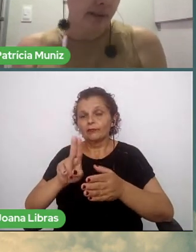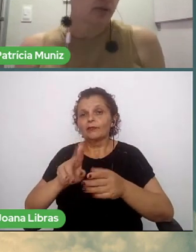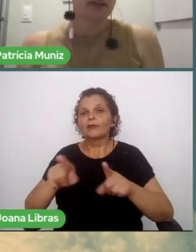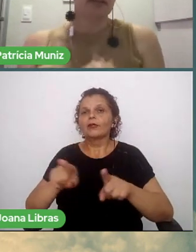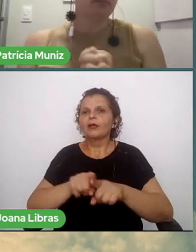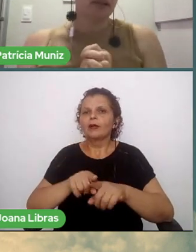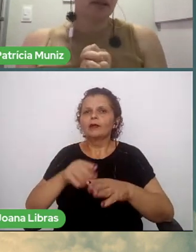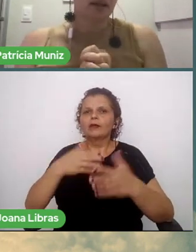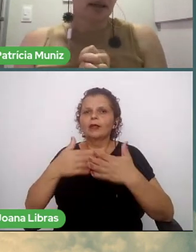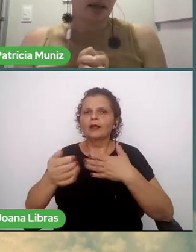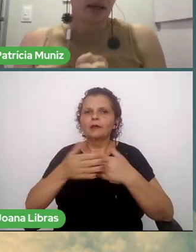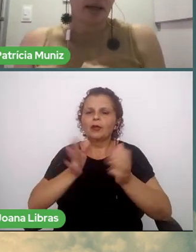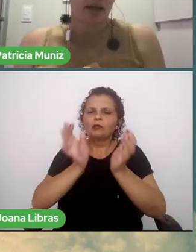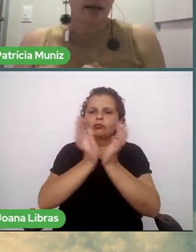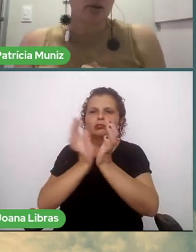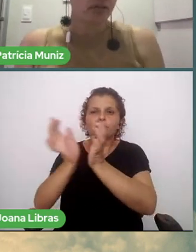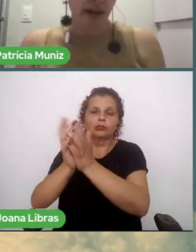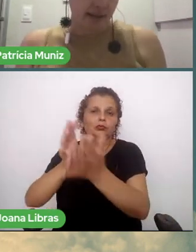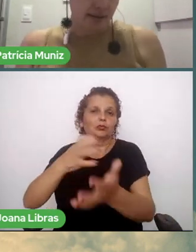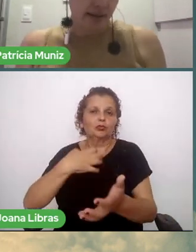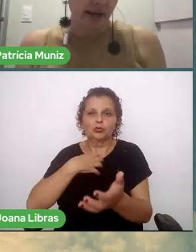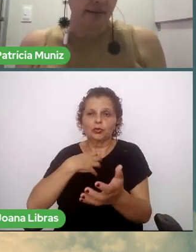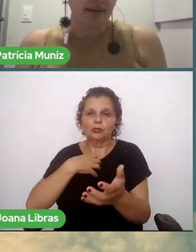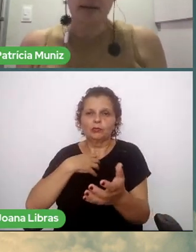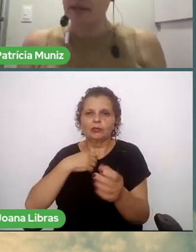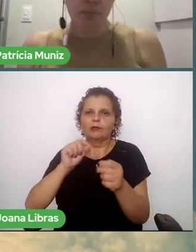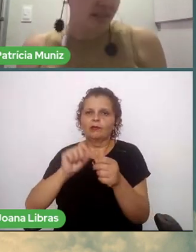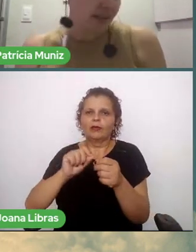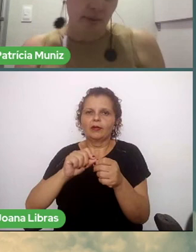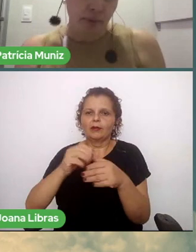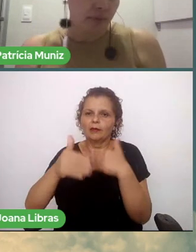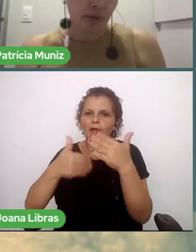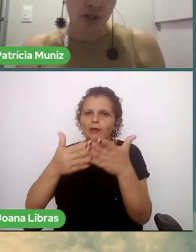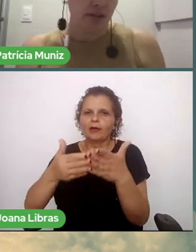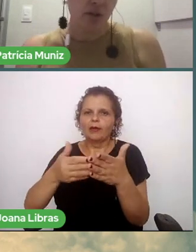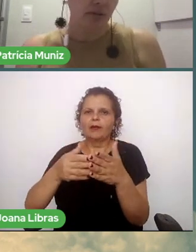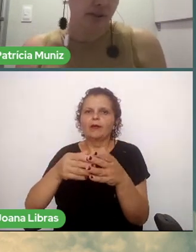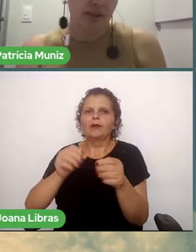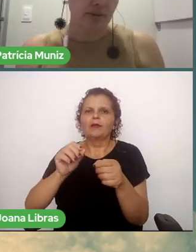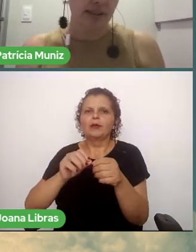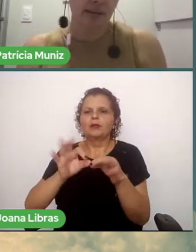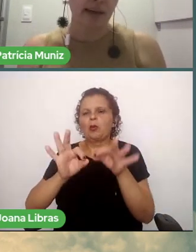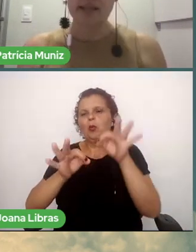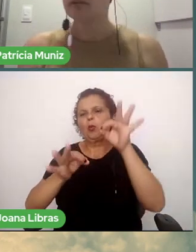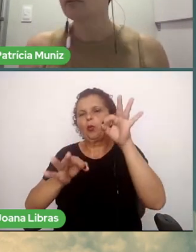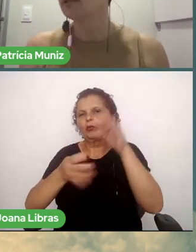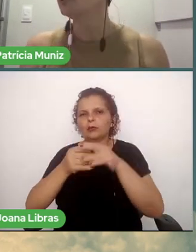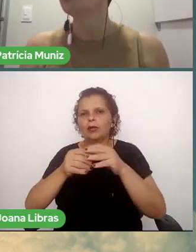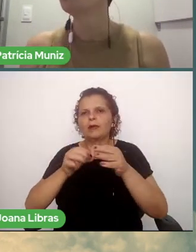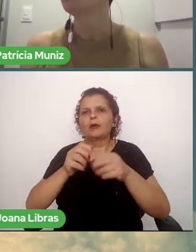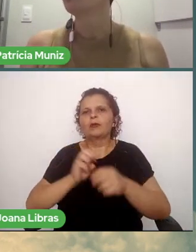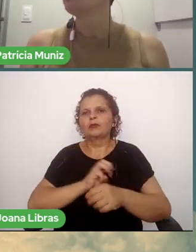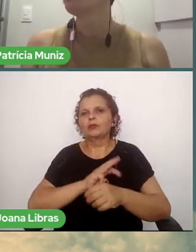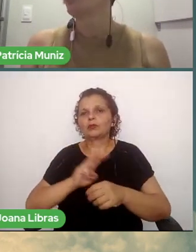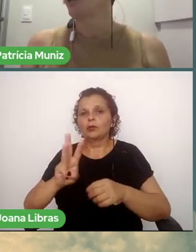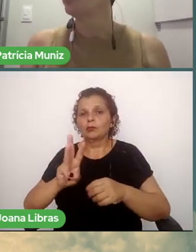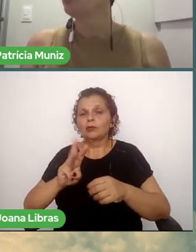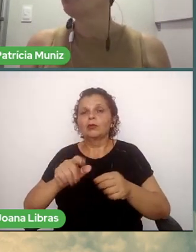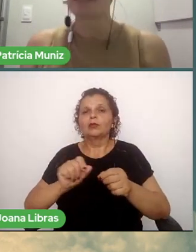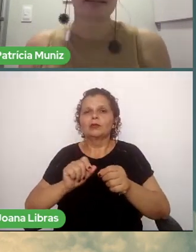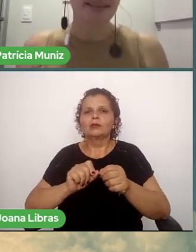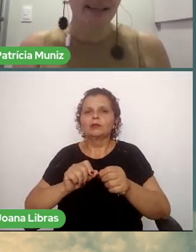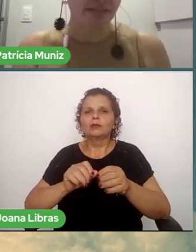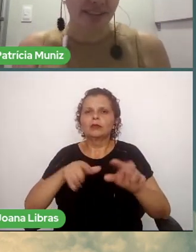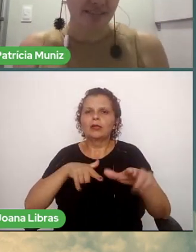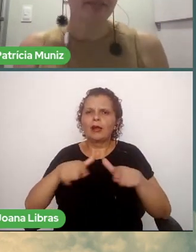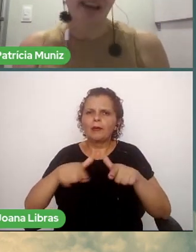do formato do time, só faz, tá? E também não precisa ser um projeto de software. Se você trabalha numa